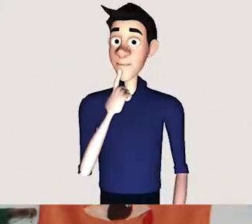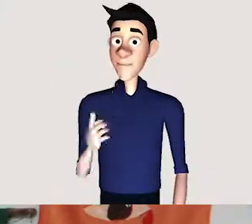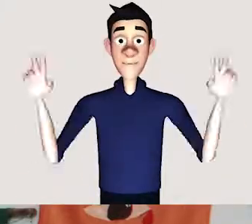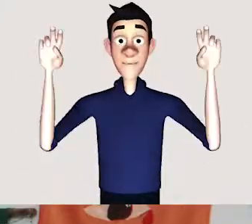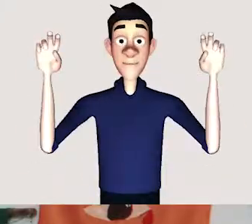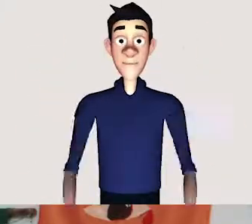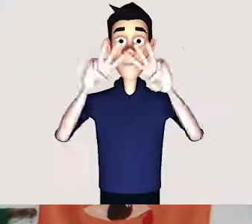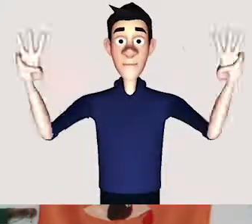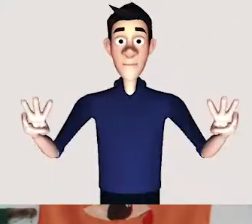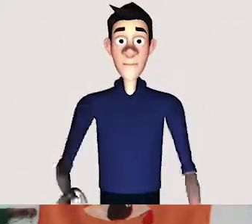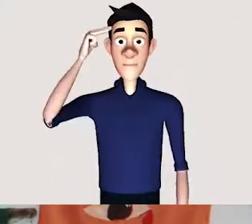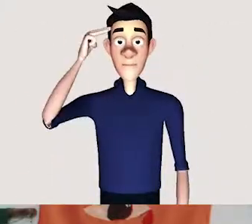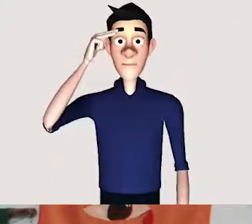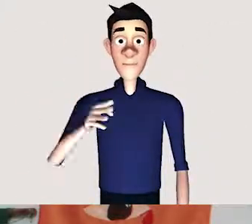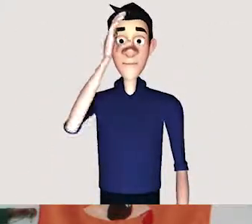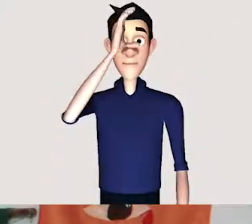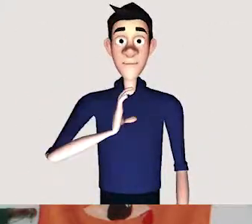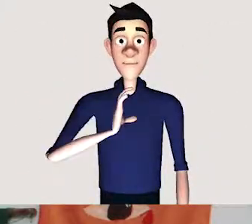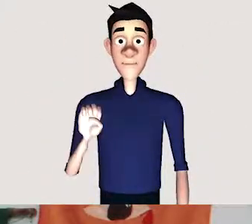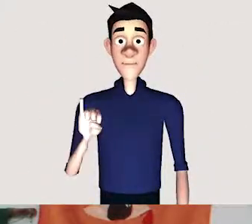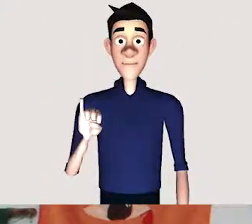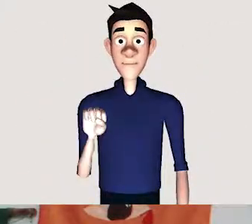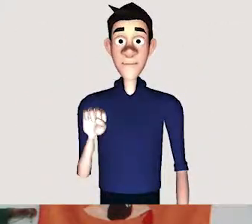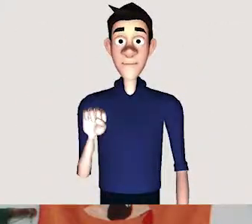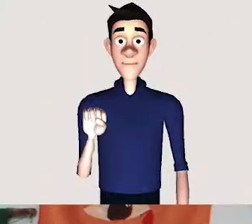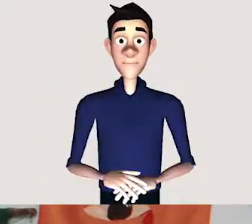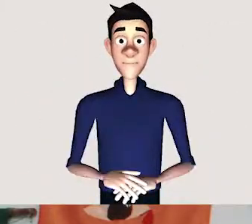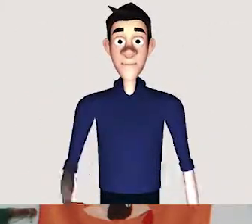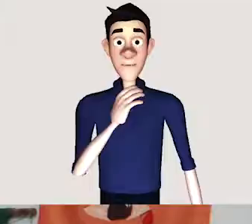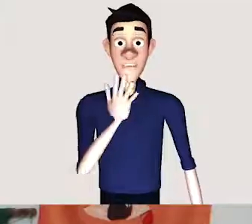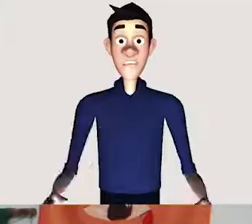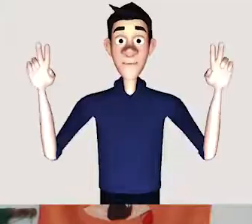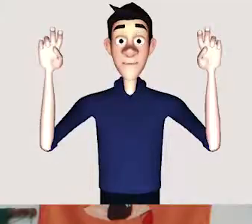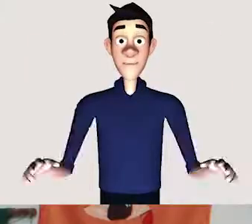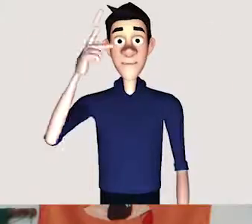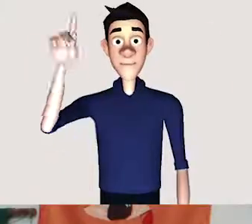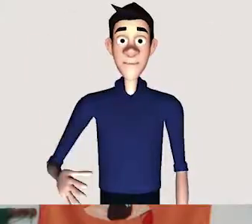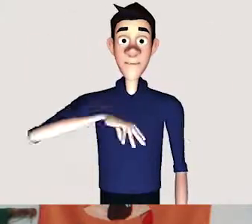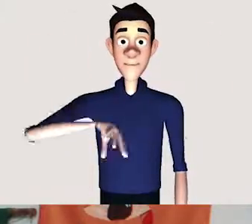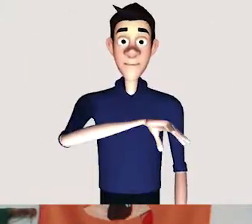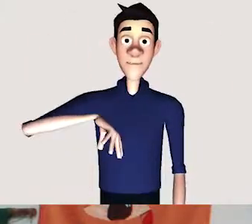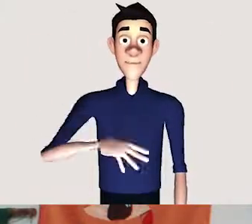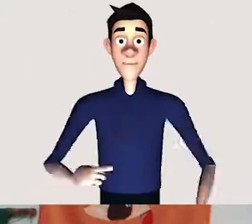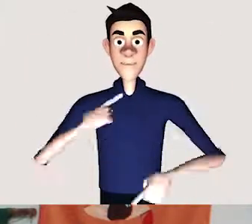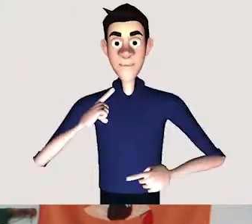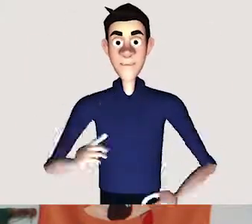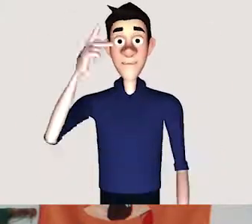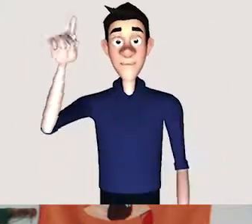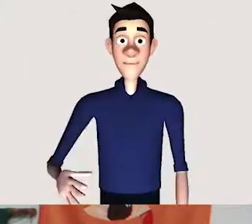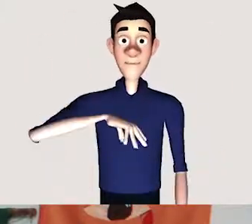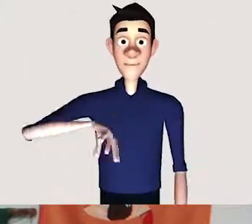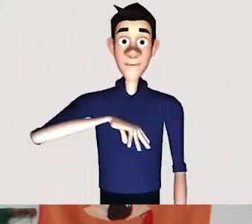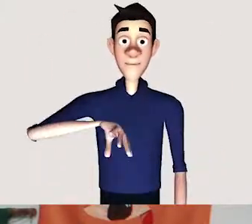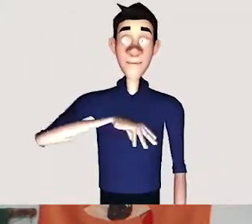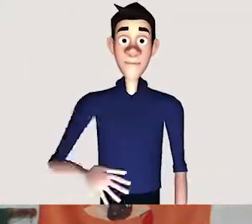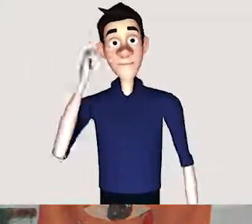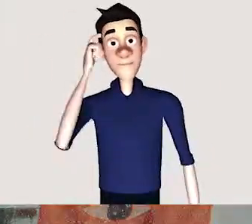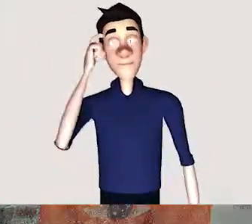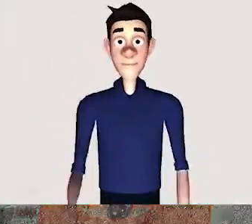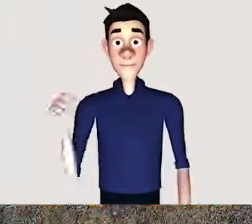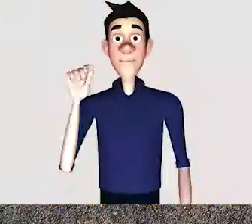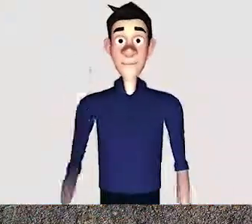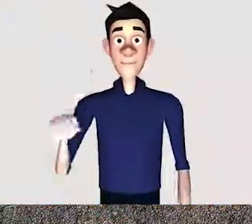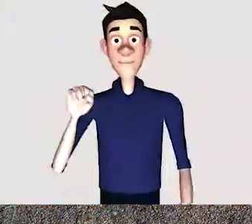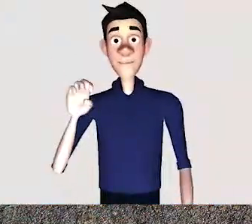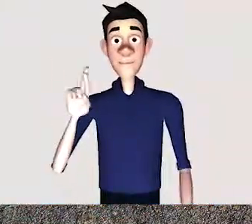Museu, Memória e Cidadania. Eis um bom tema para o nosso debate, para a nossa